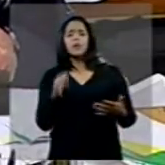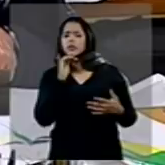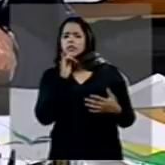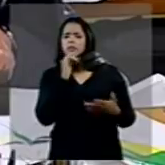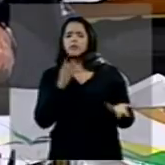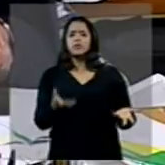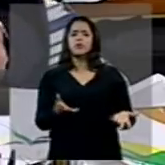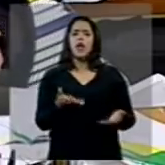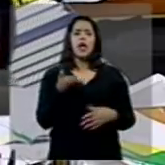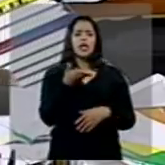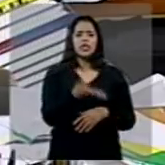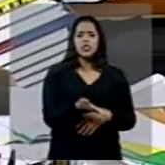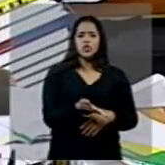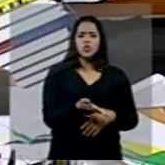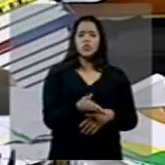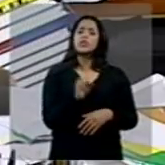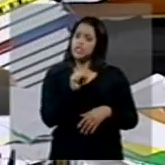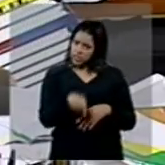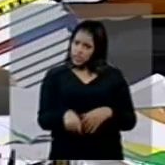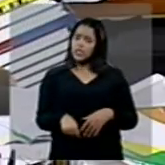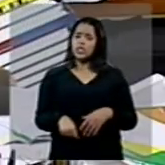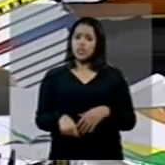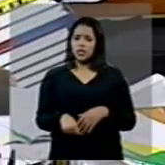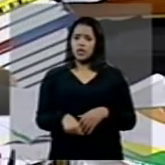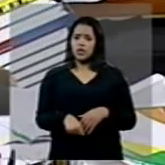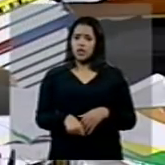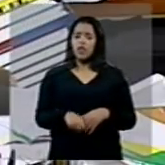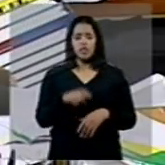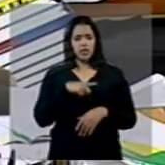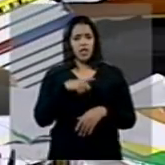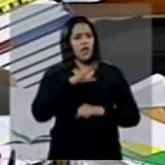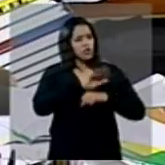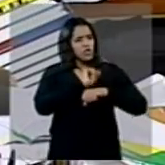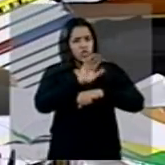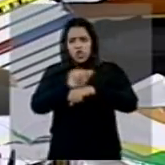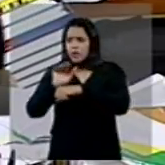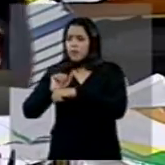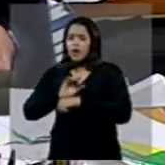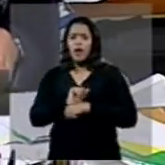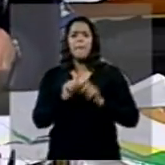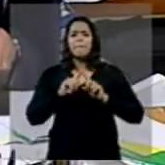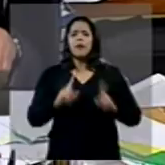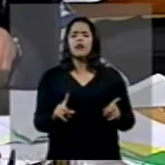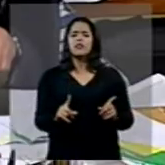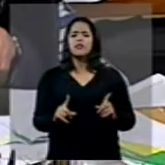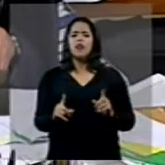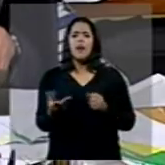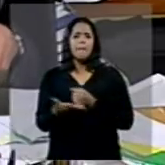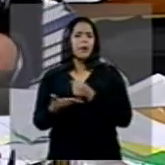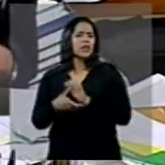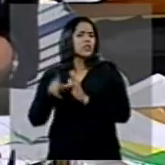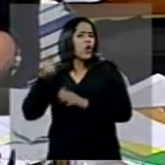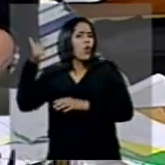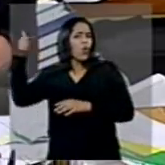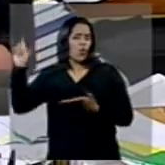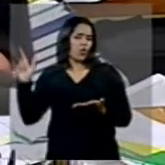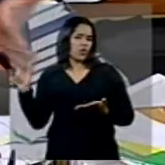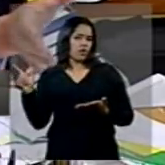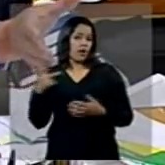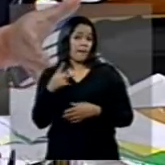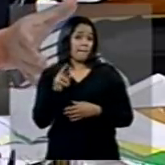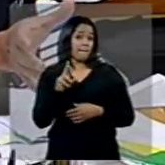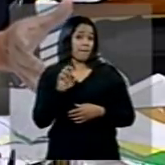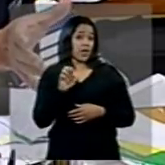situações concretas, aí sim, cabe a convocação. Mas a premissa é outra. A premissa